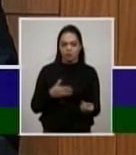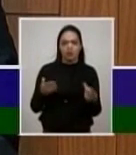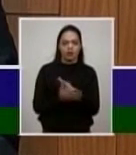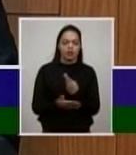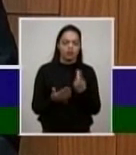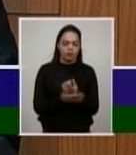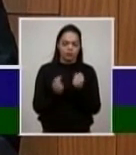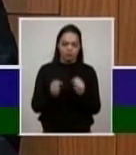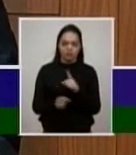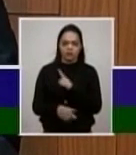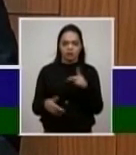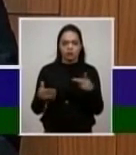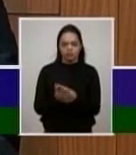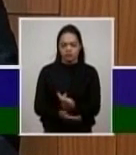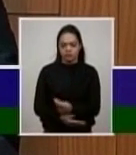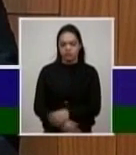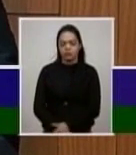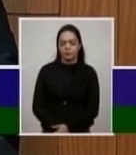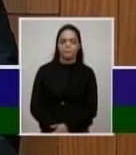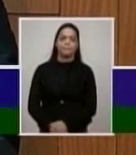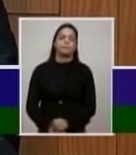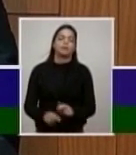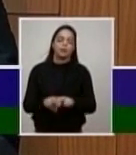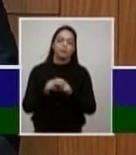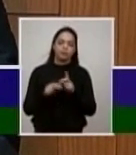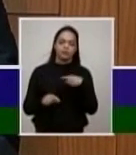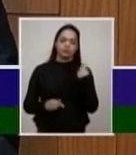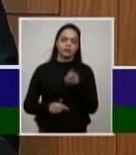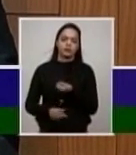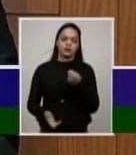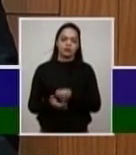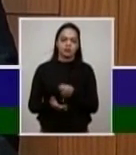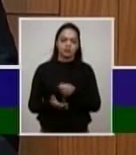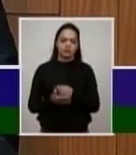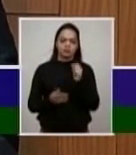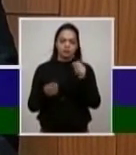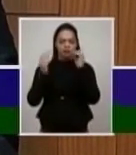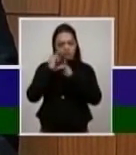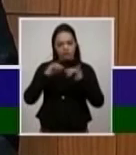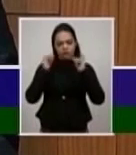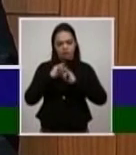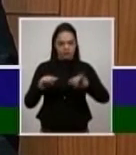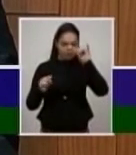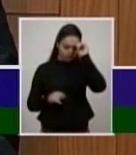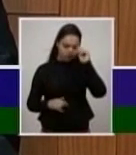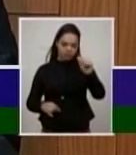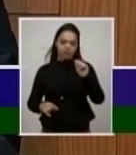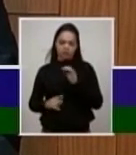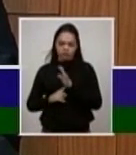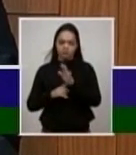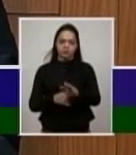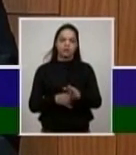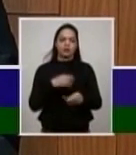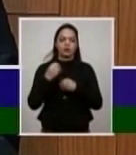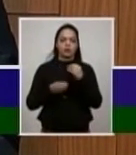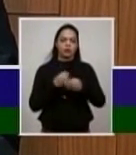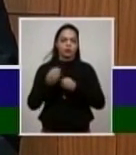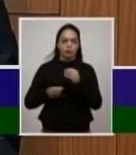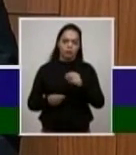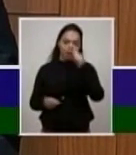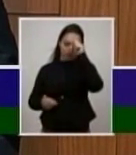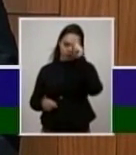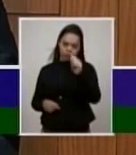corrupção. Por conseguinte, determina a notificação da autoridade apontada como